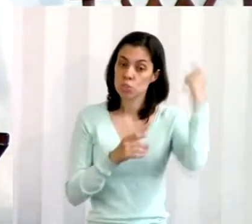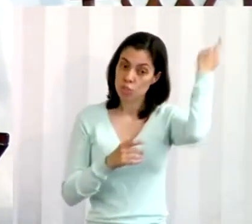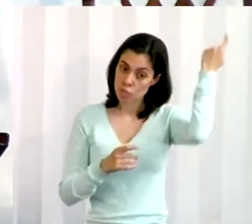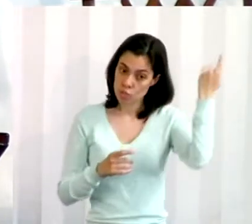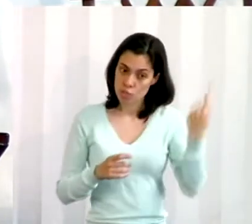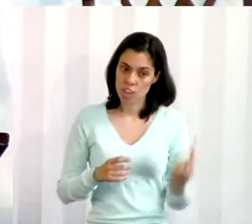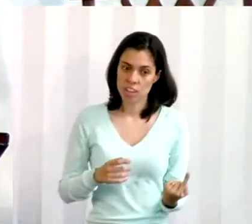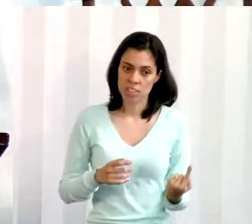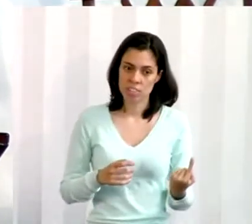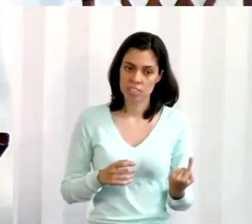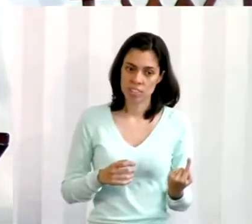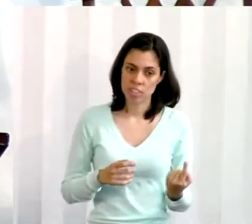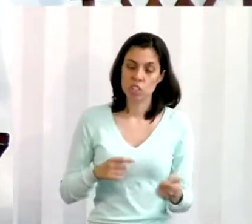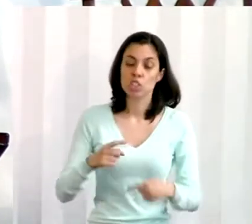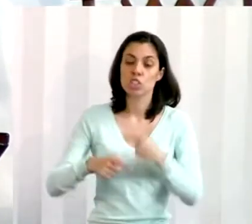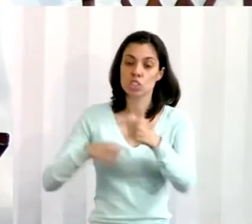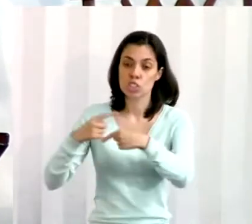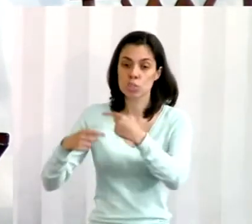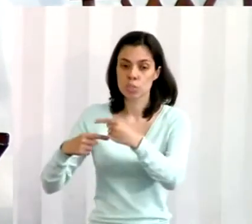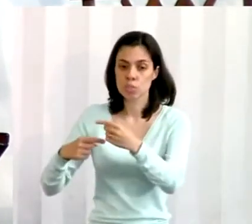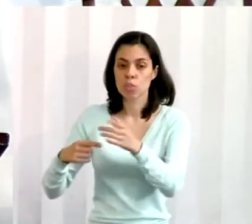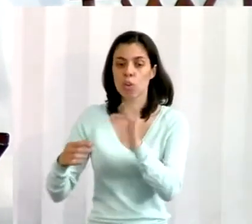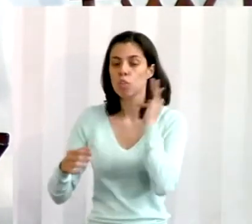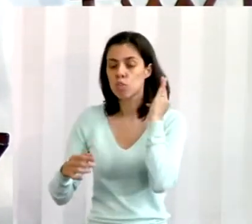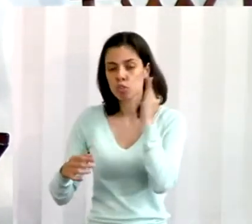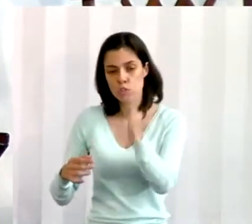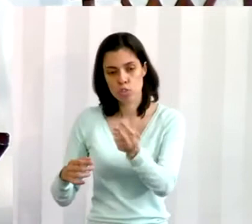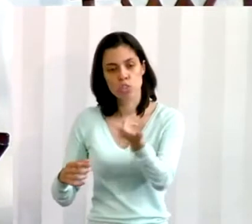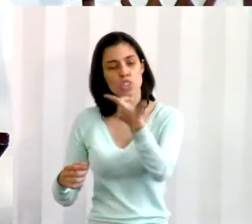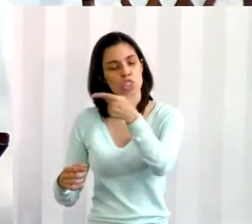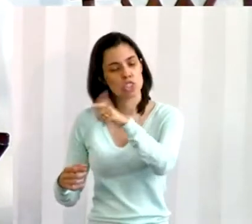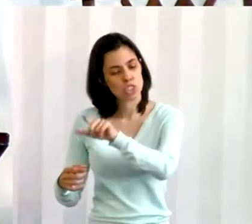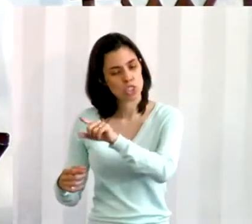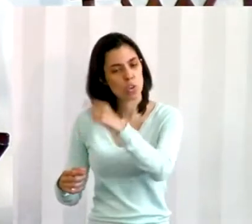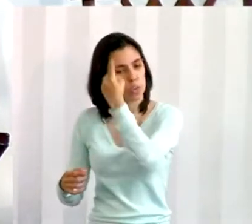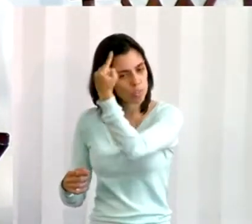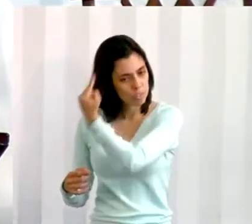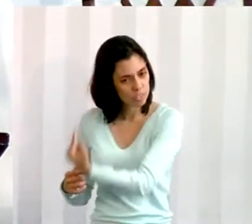novo. O Senhor Jesus Cristo veio um dia,